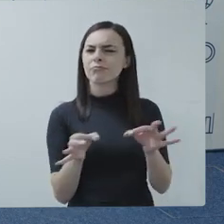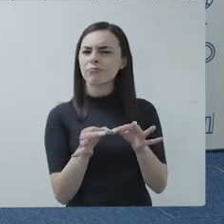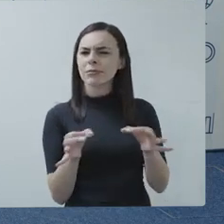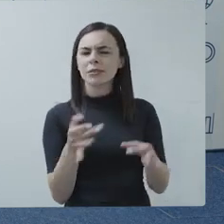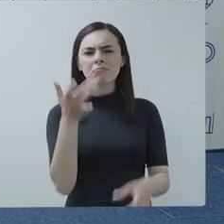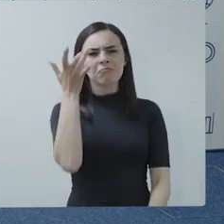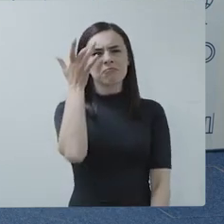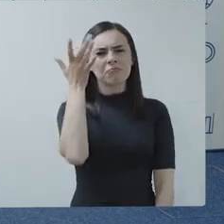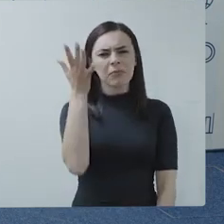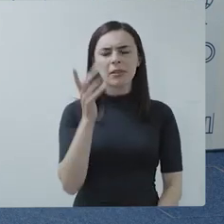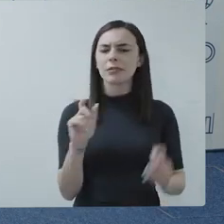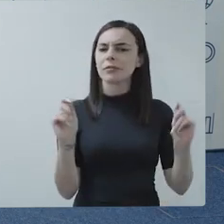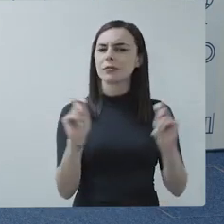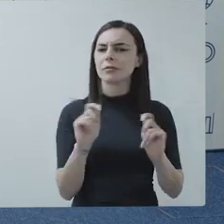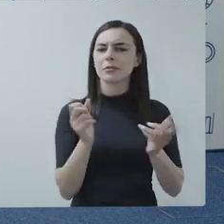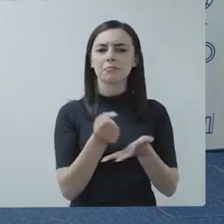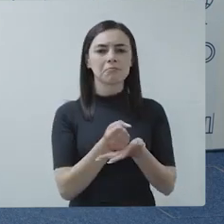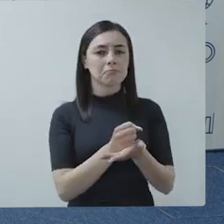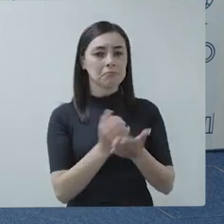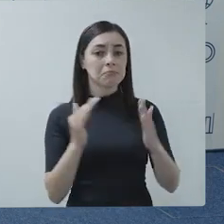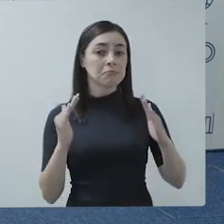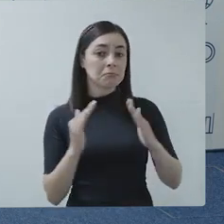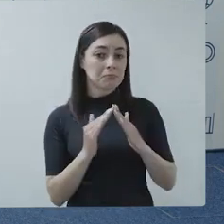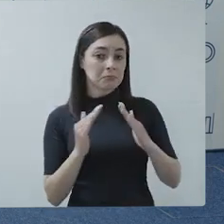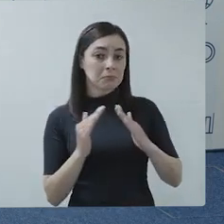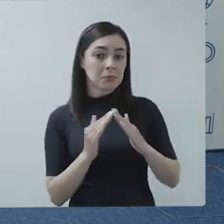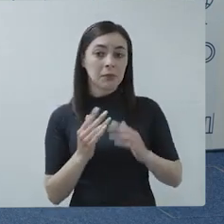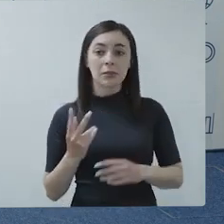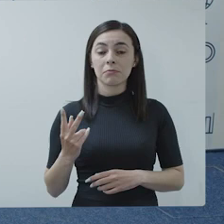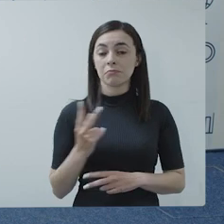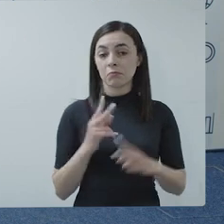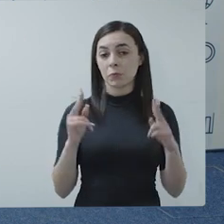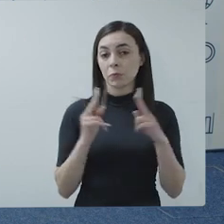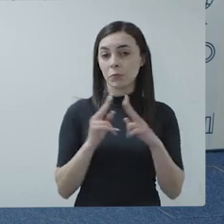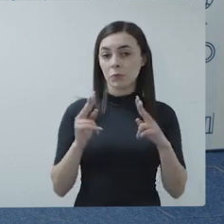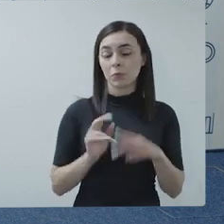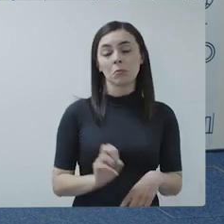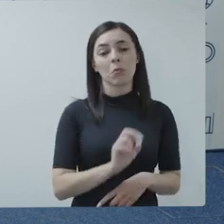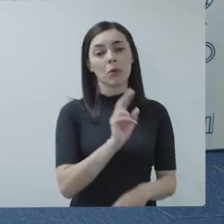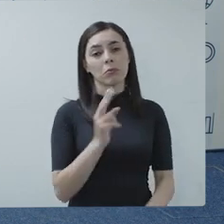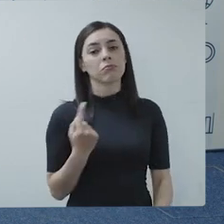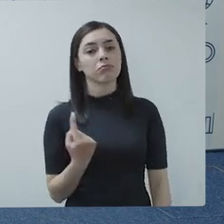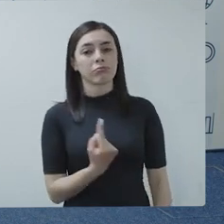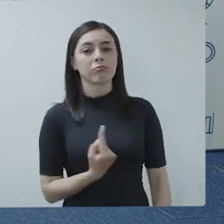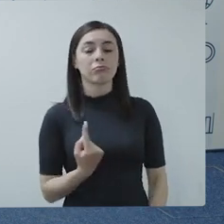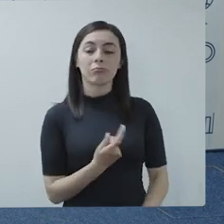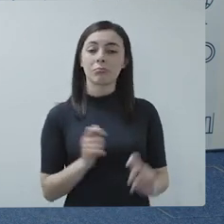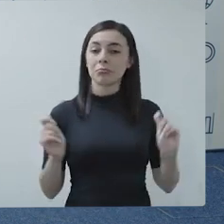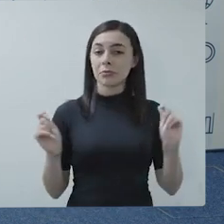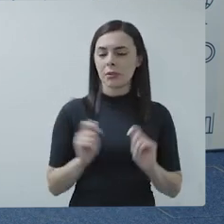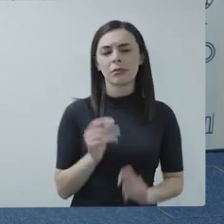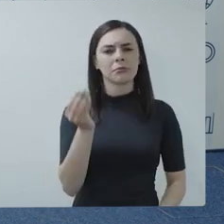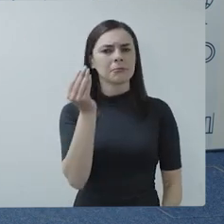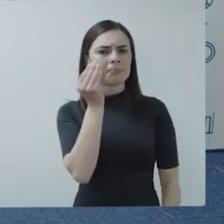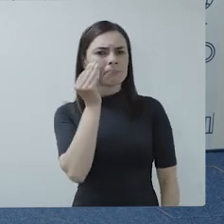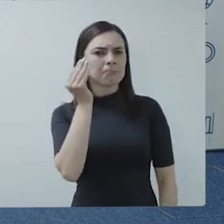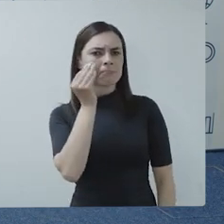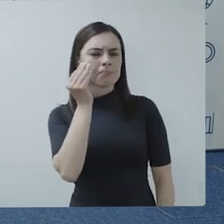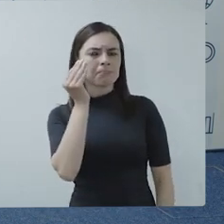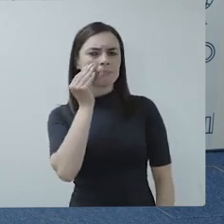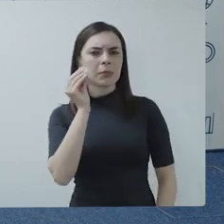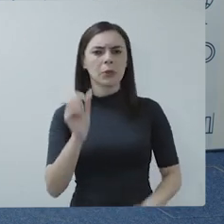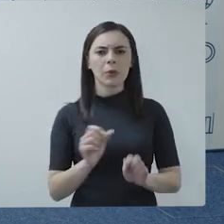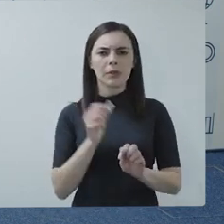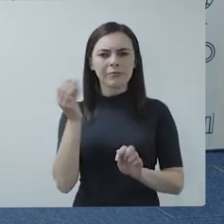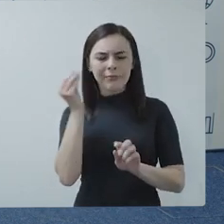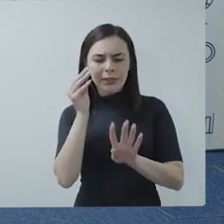dá pra jogar. Dá pra jogar em casa, dá pra jogar em dupla e dá pra jogar sozinho também. Você fica tentando derrubar os bichinhos